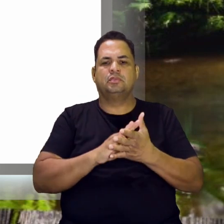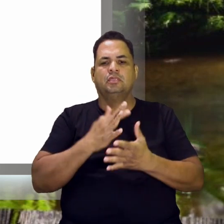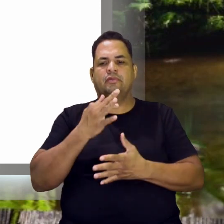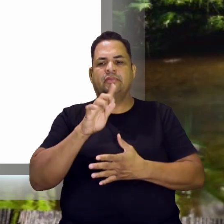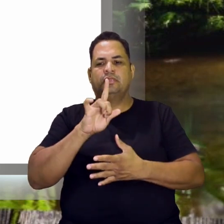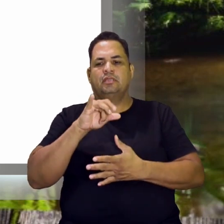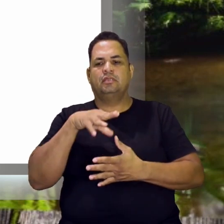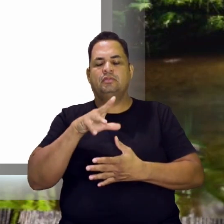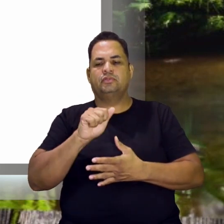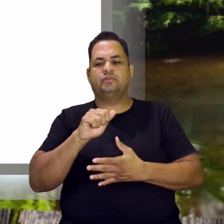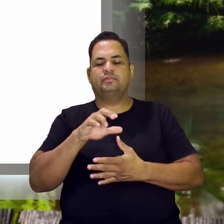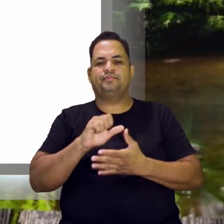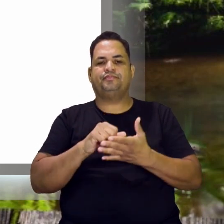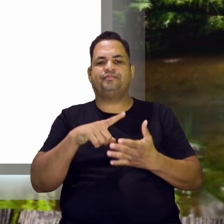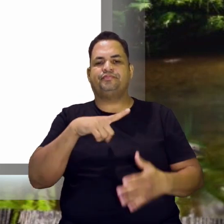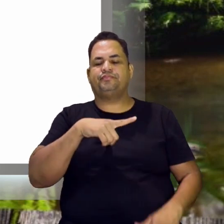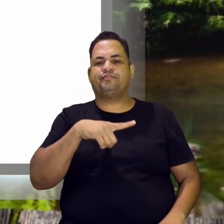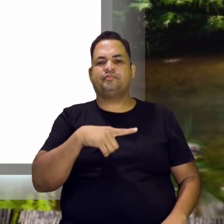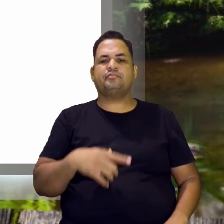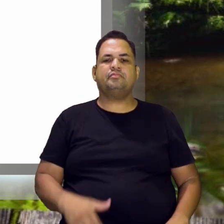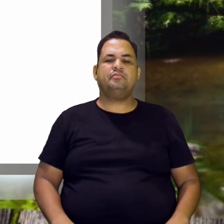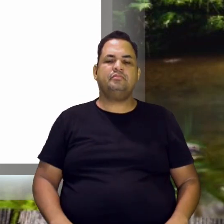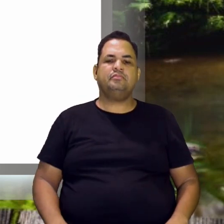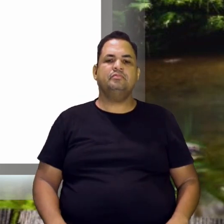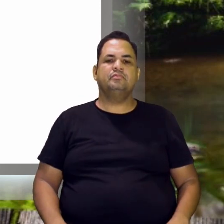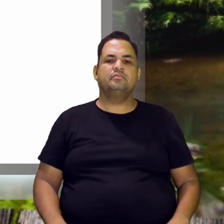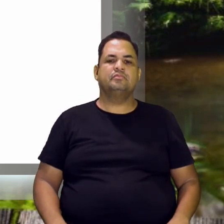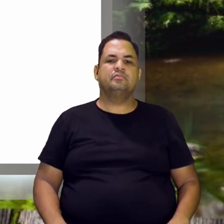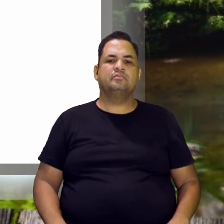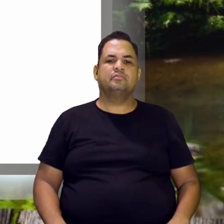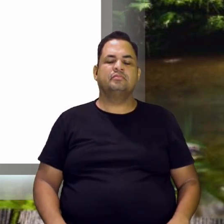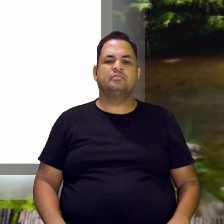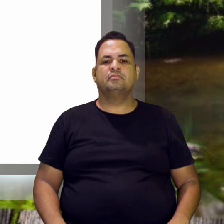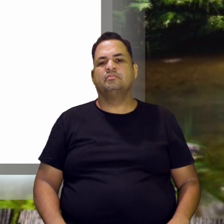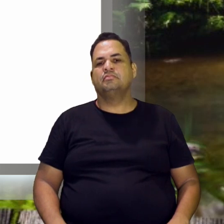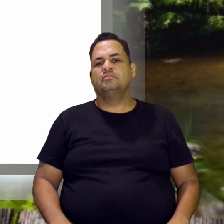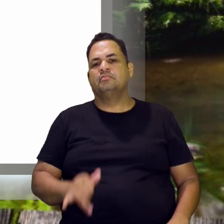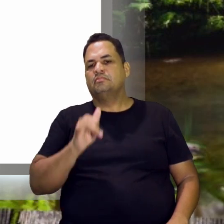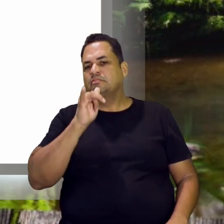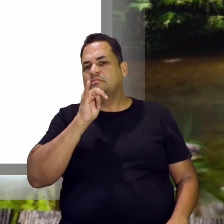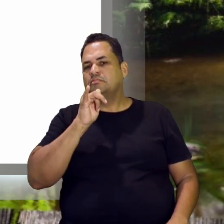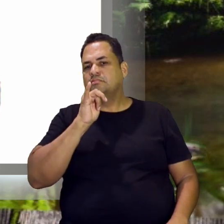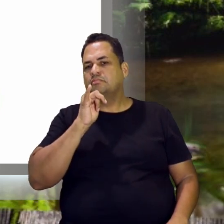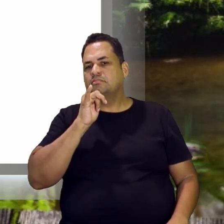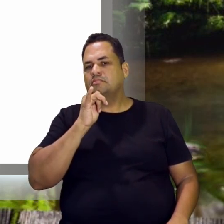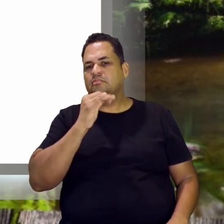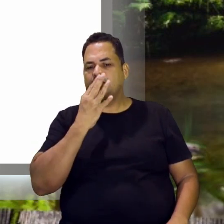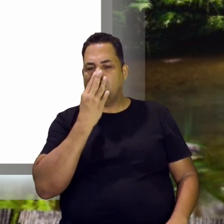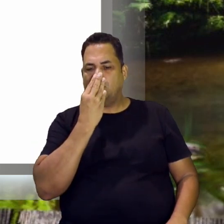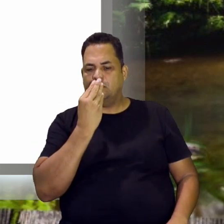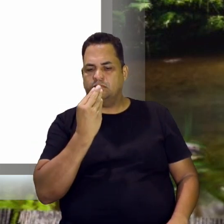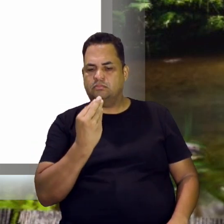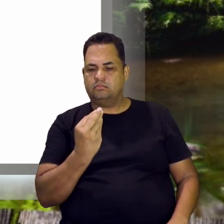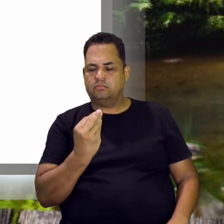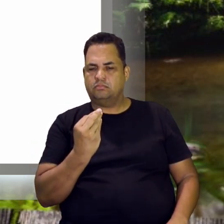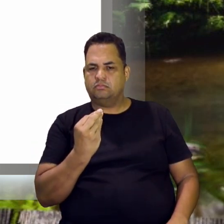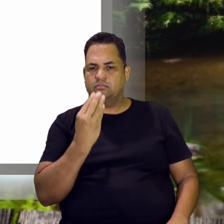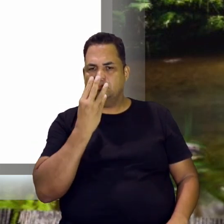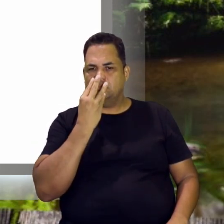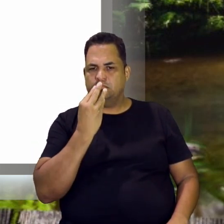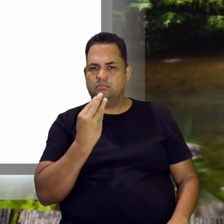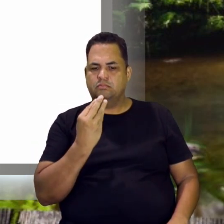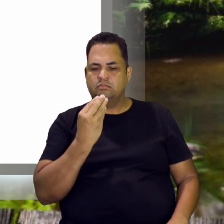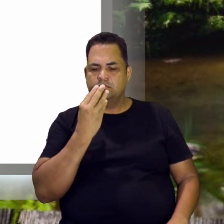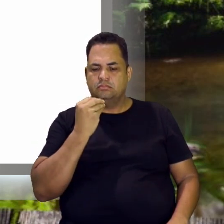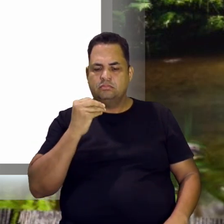grande porte, tá? Aí nós temos especialistas, por exemplo, em raposinhas